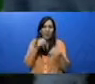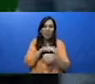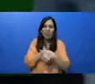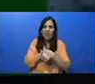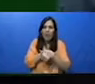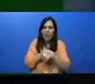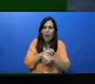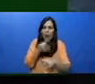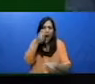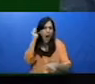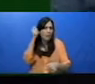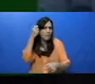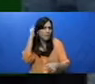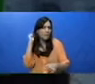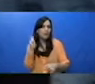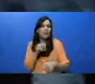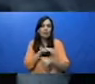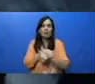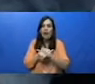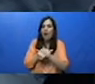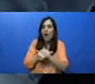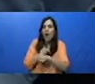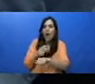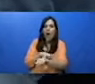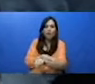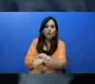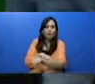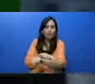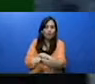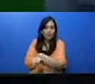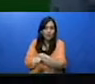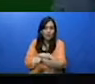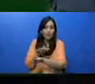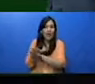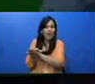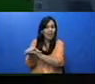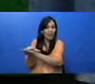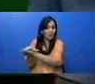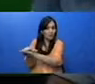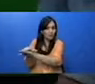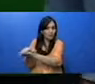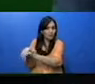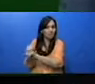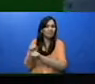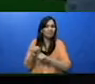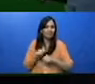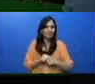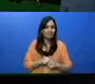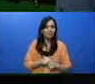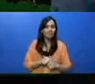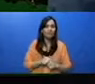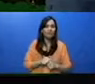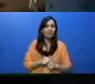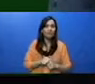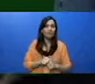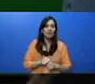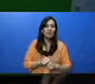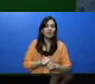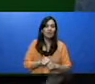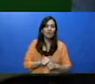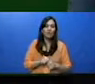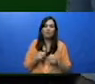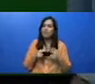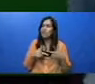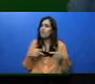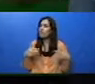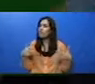pente, tartaruga verde, o tatu-canastra, o tico-tico do mato e o aracari, tá? Então,